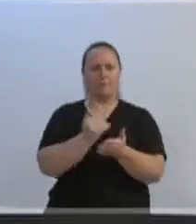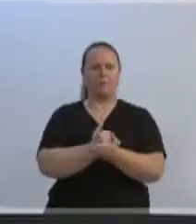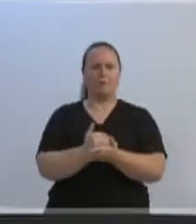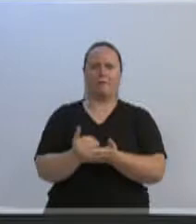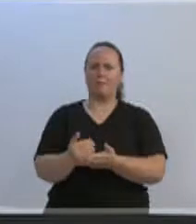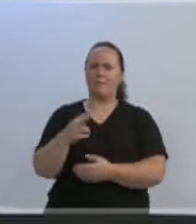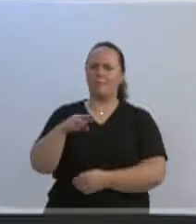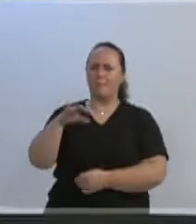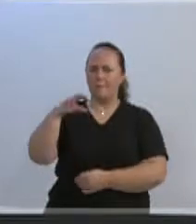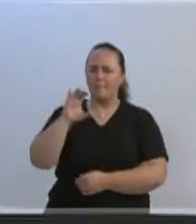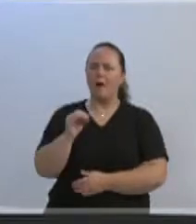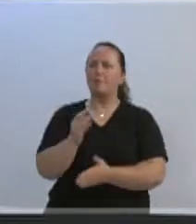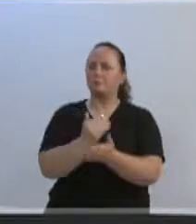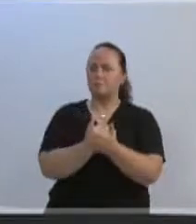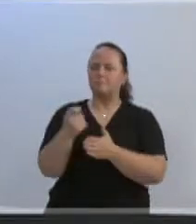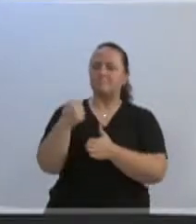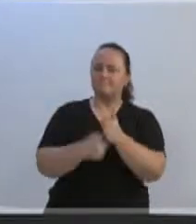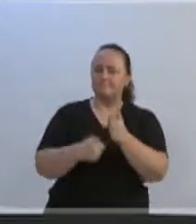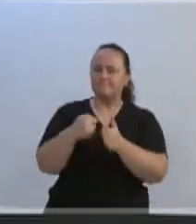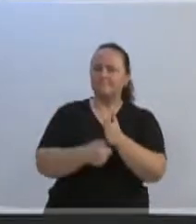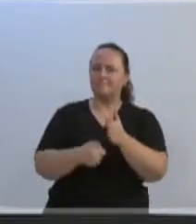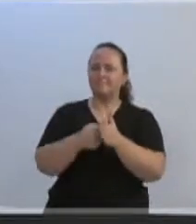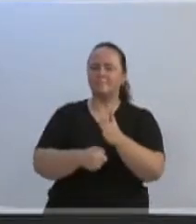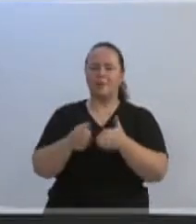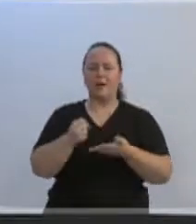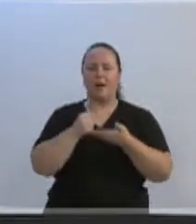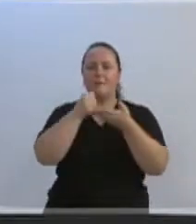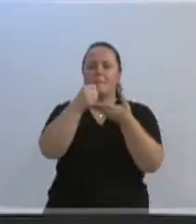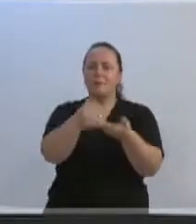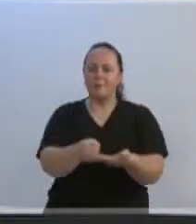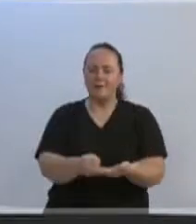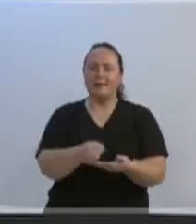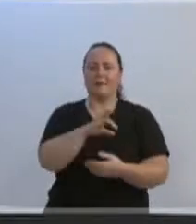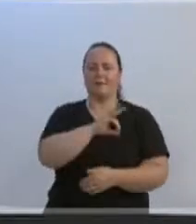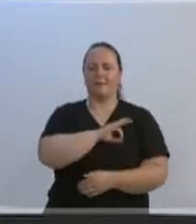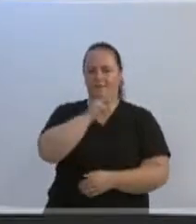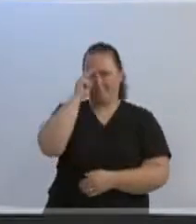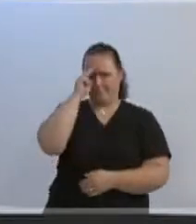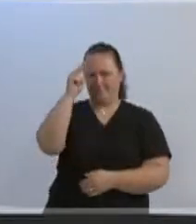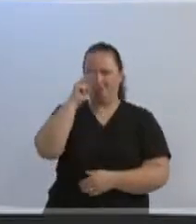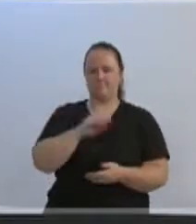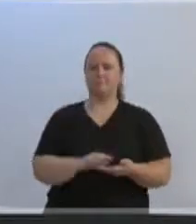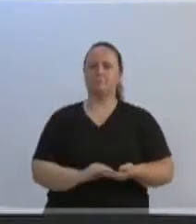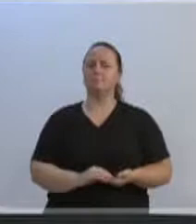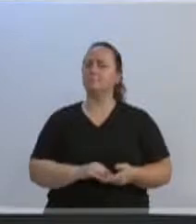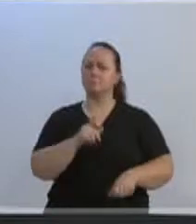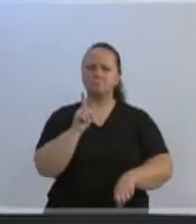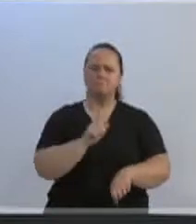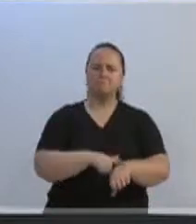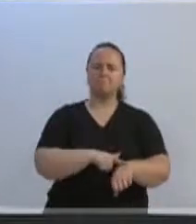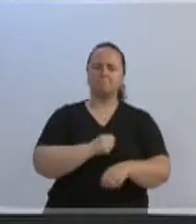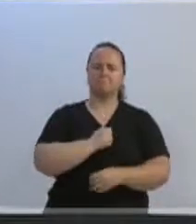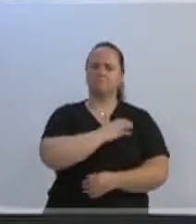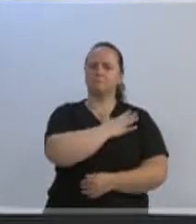ter feito diversas reivindicações dessas medicações e prontamente prefeito tenha entendido